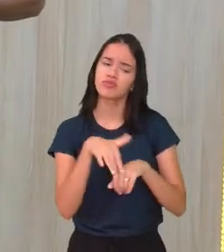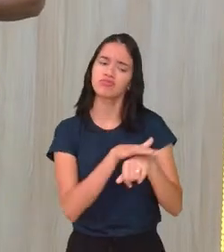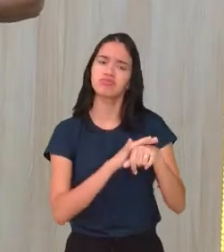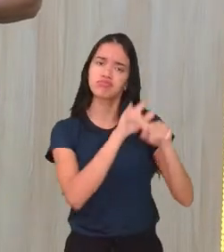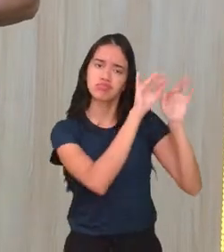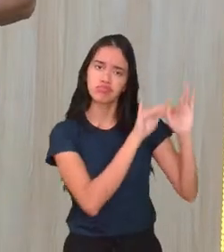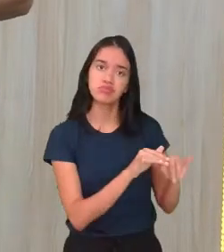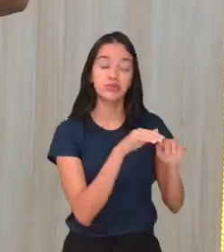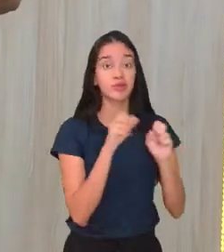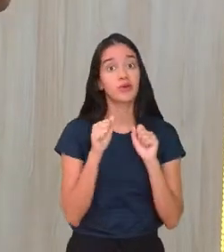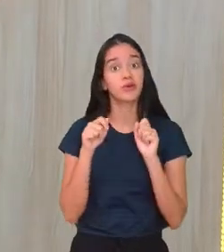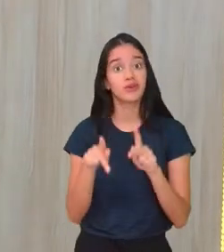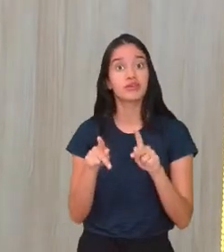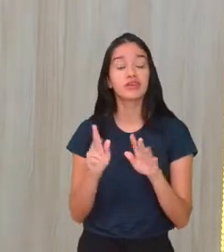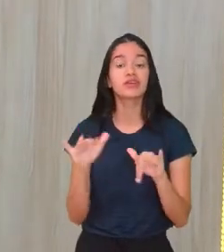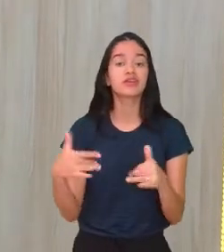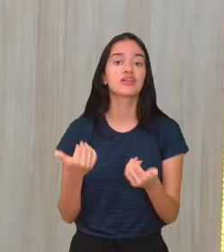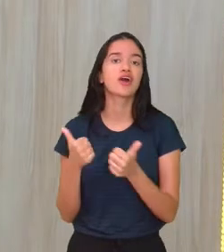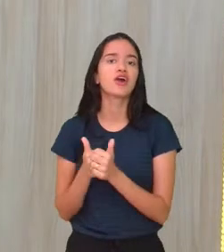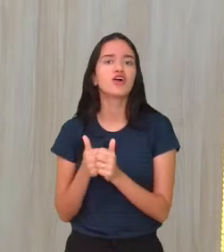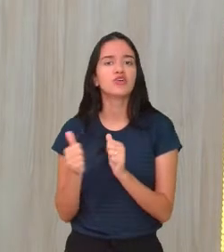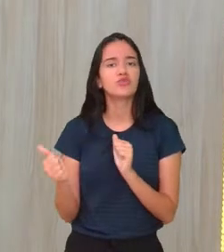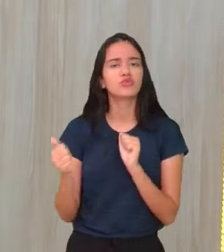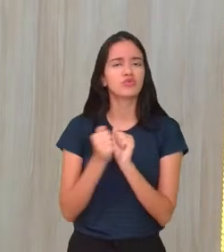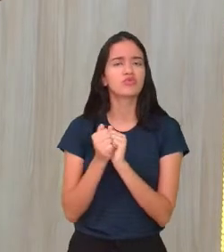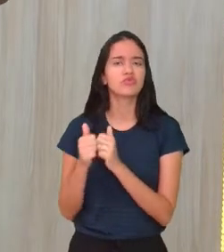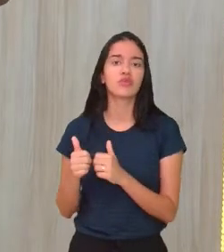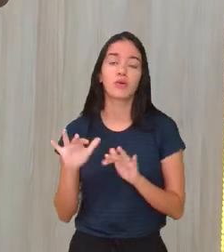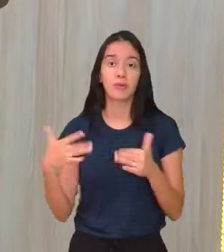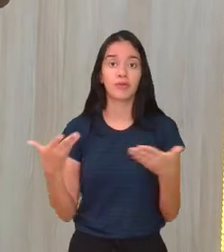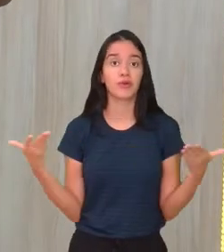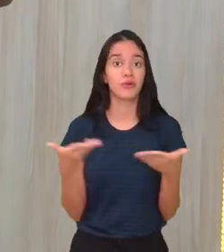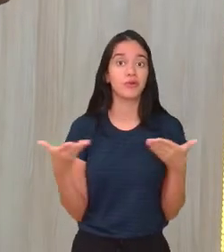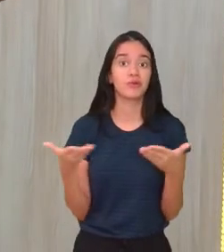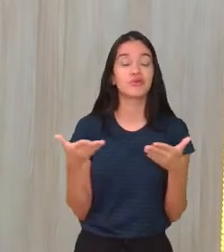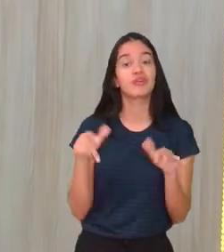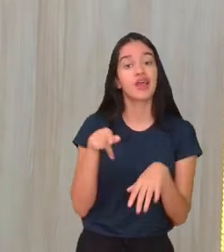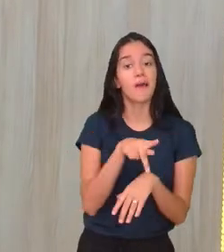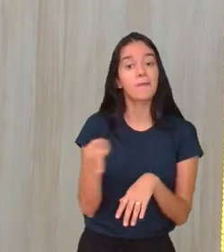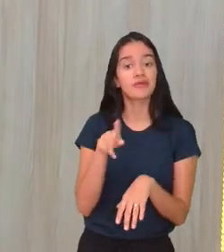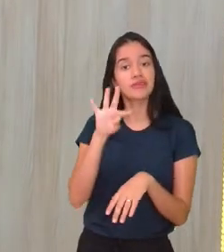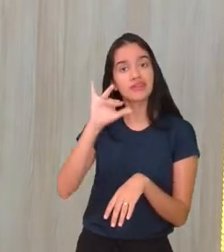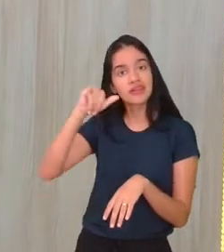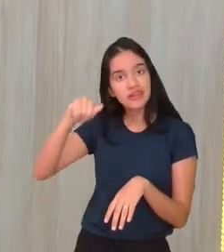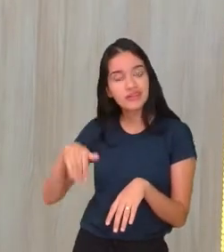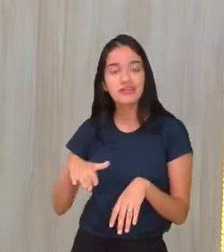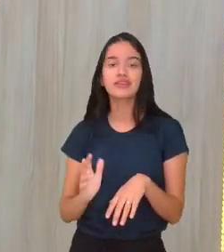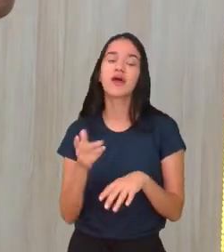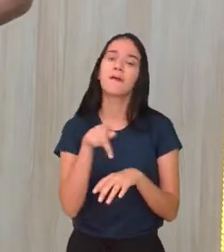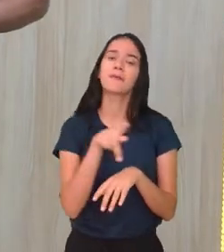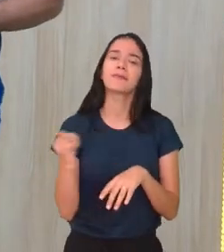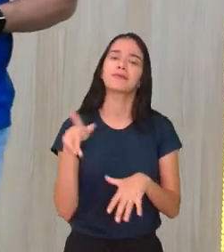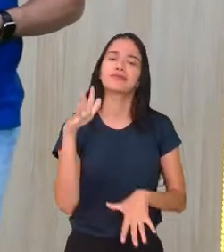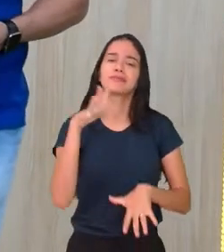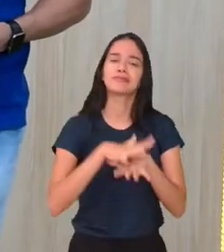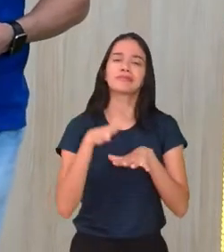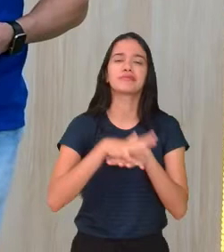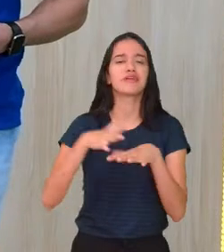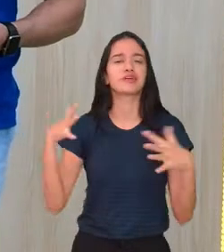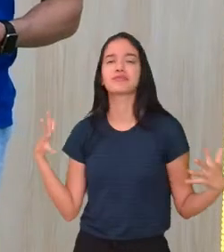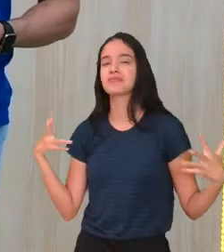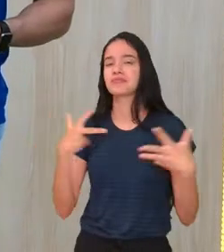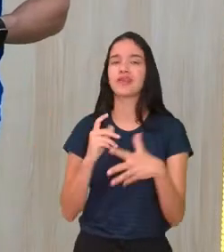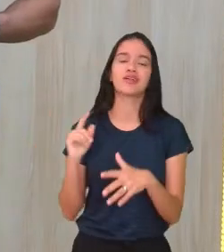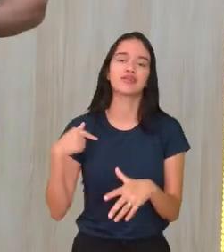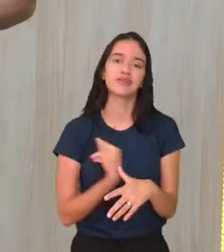chat, beleza? Quem está me acompanhando na nossa aula de hoje é a professora Tânia, professora de matemática, vai abrilhantar aqui a